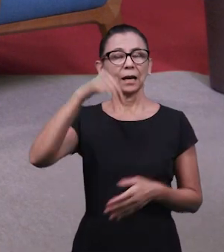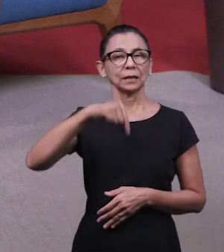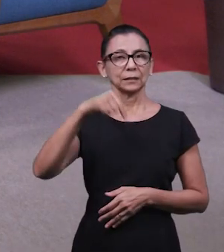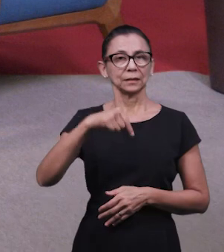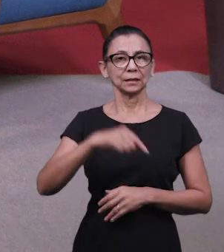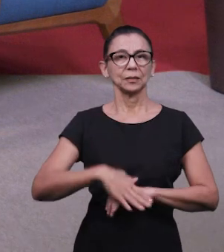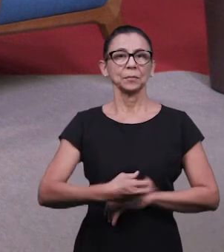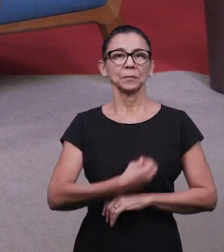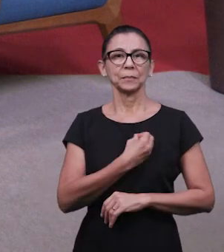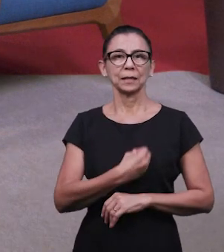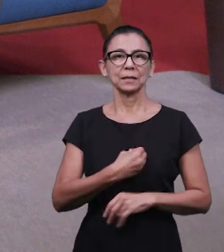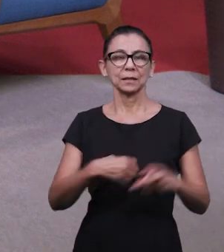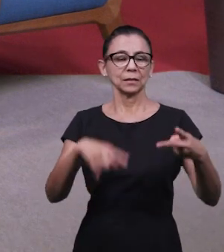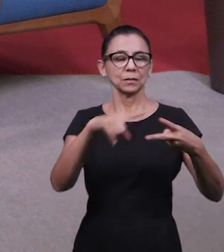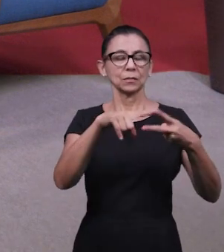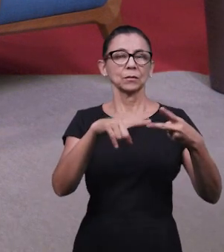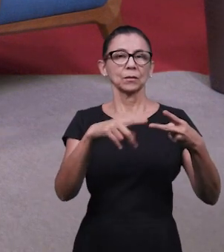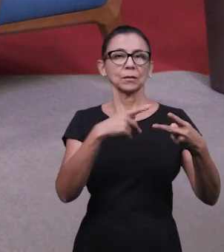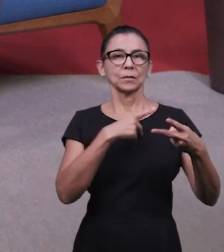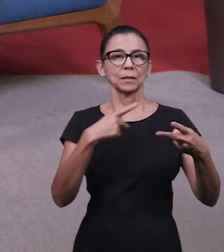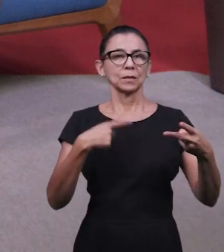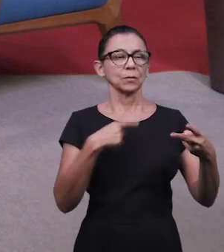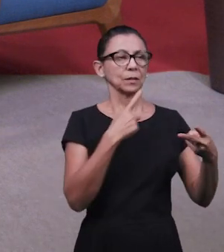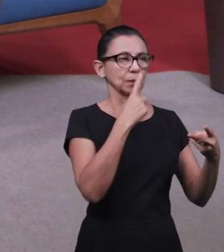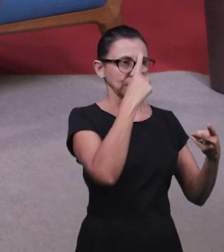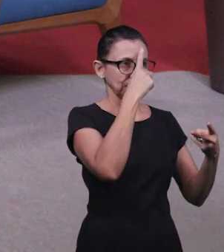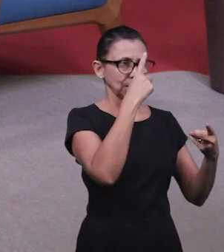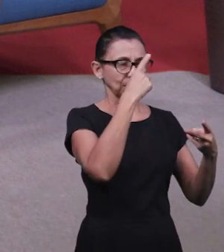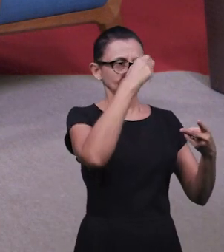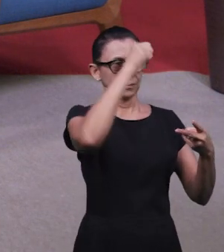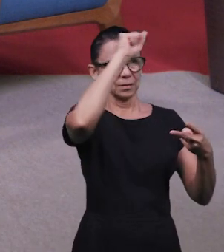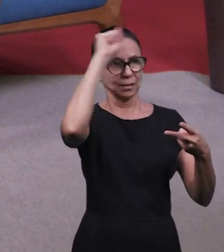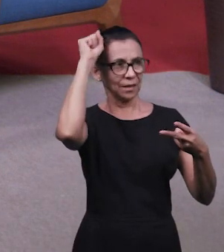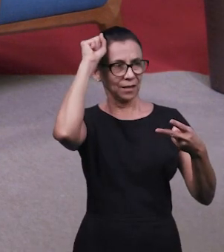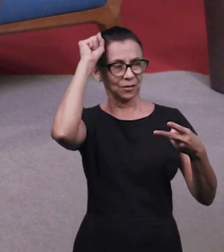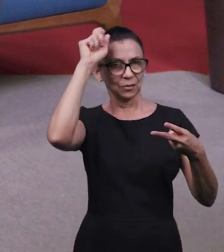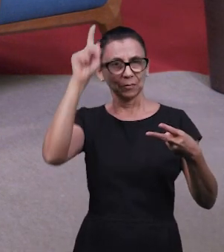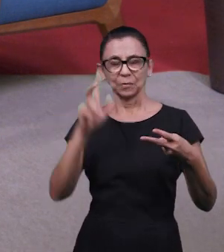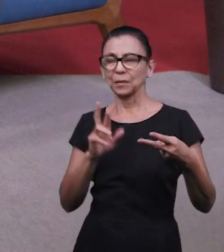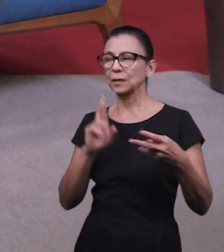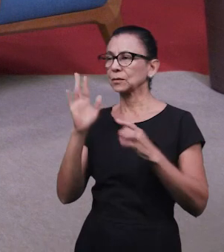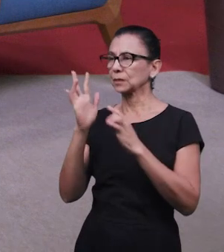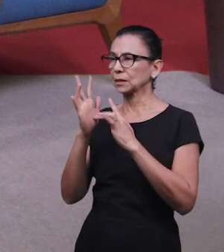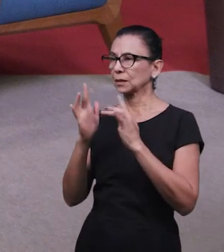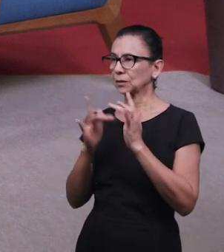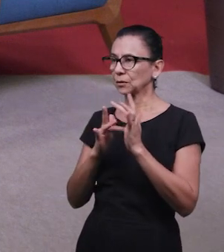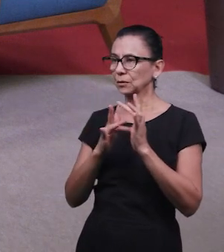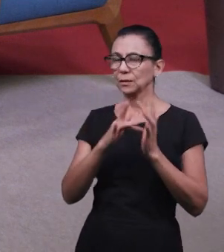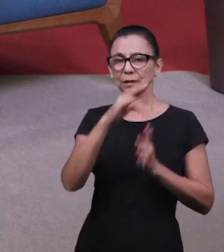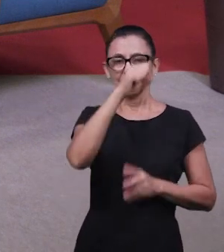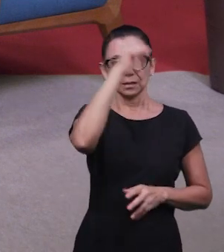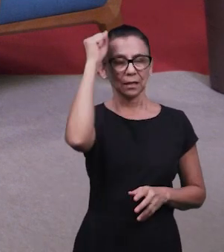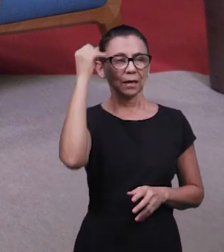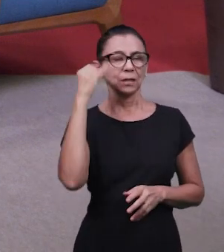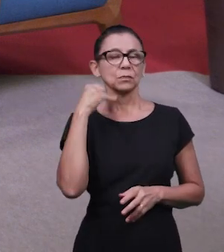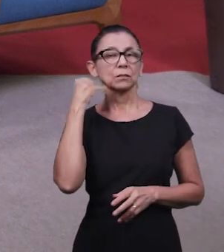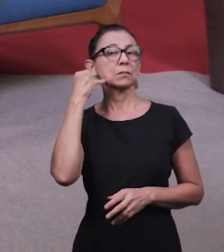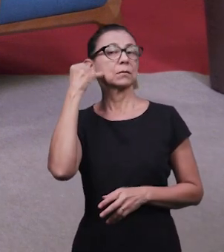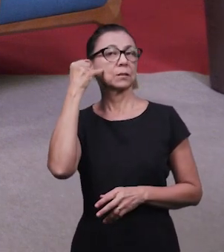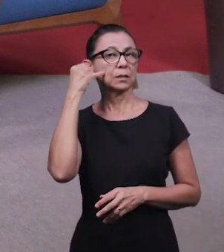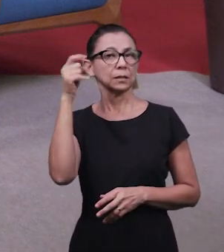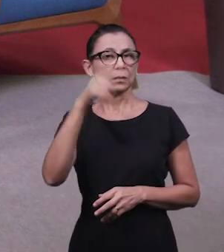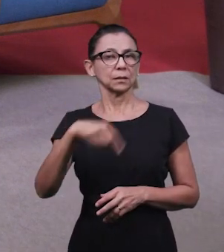Bíblica Dominical, só que num bate-papo aqui até descontraído entre nós. E, mais uma vez, e agora para essa câmera aqui, mais